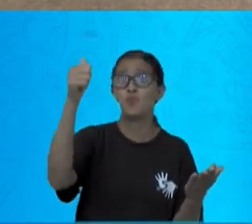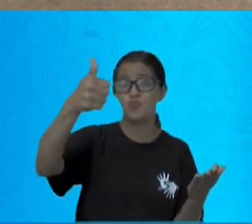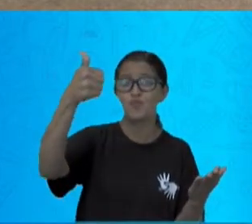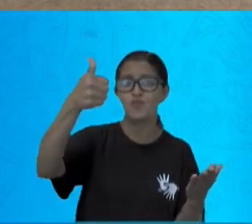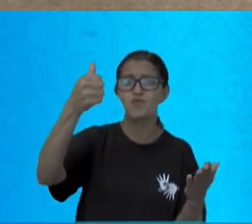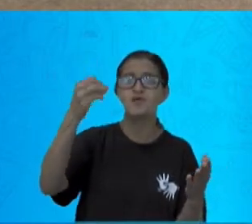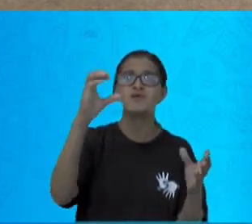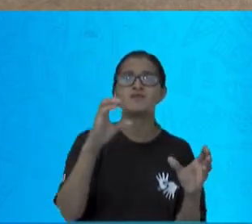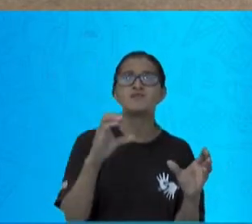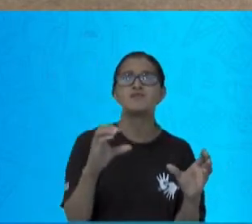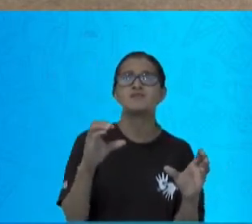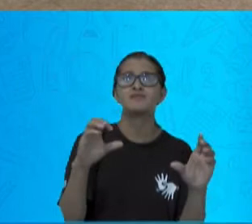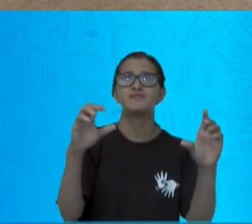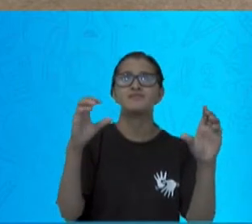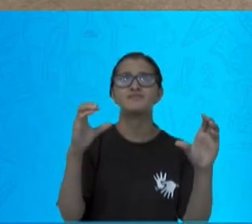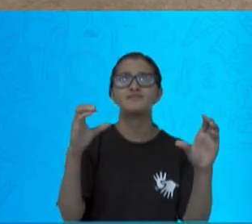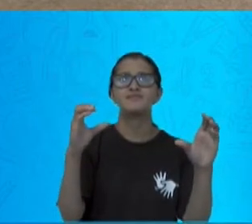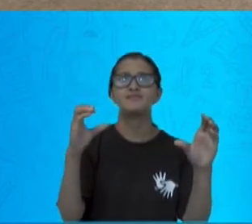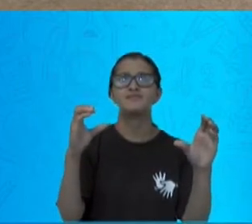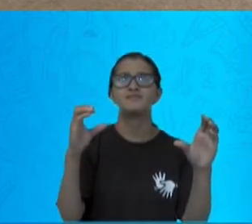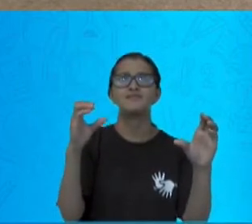inverti, ó, 9, opa!